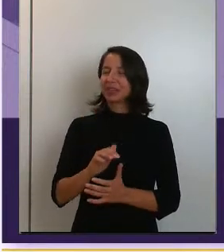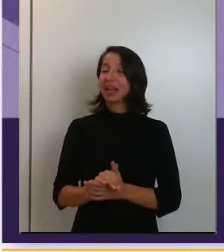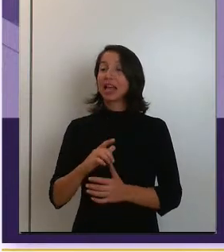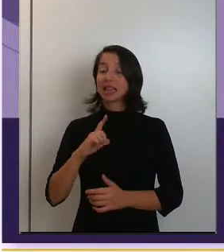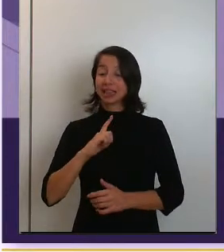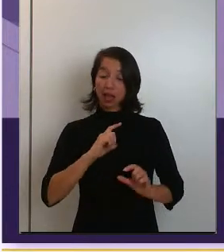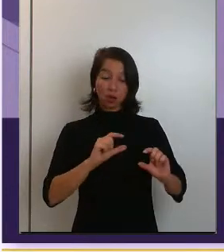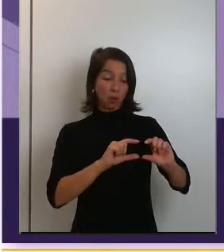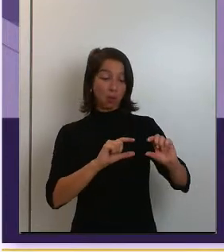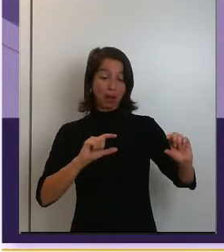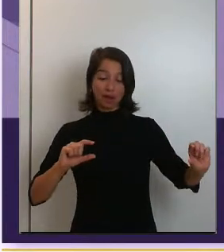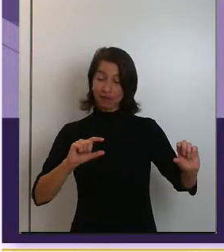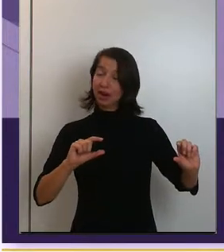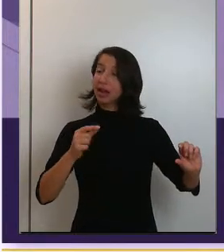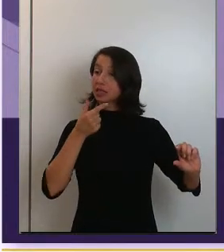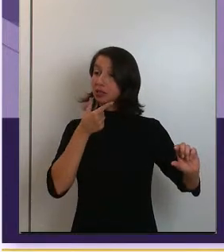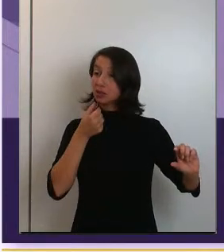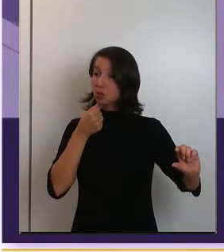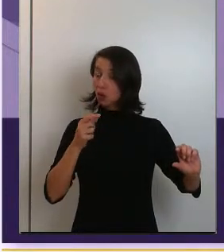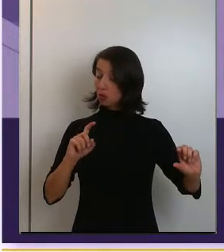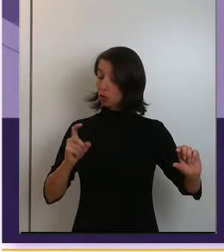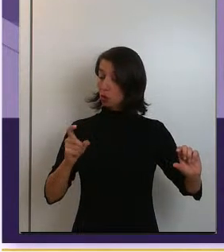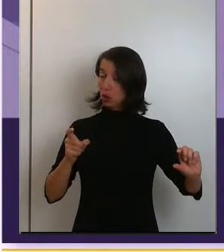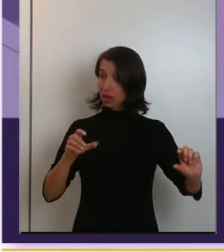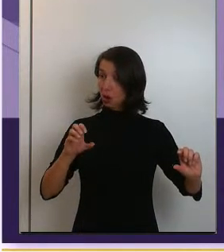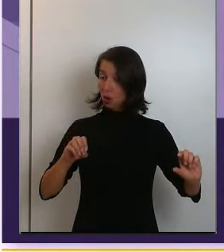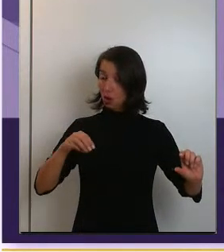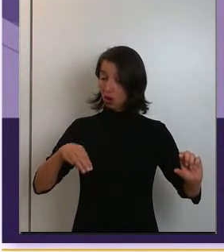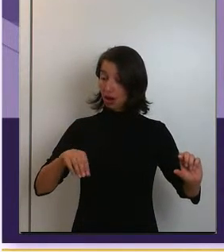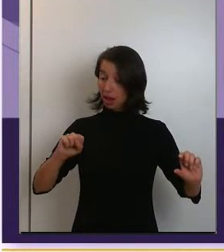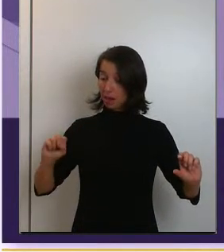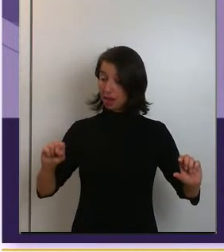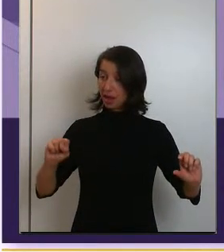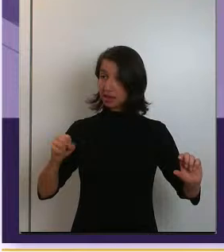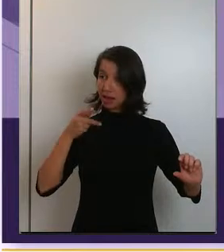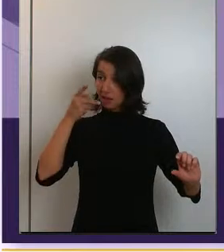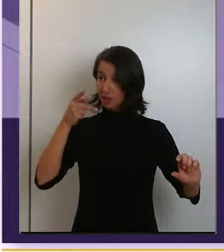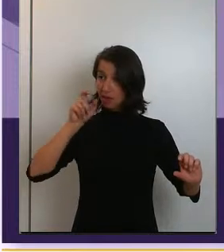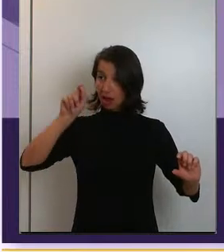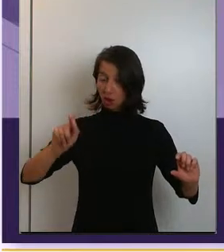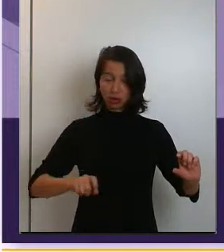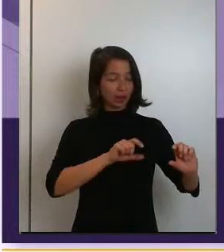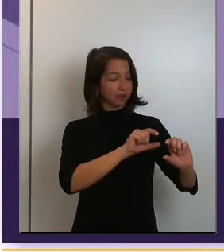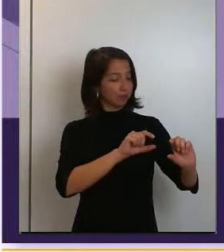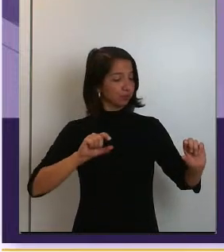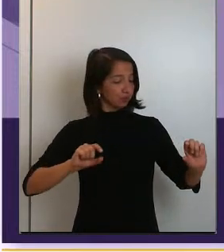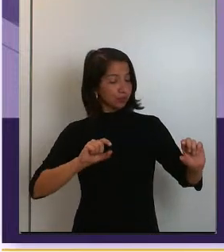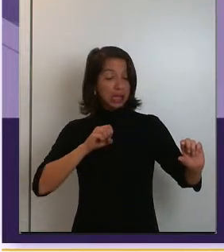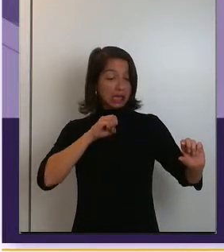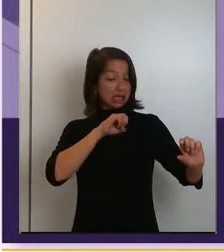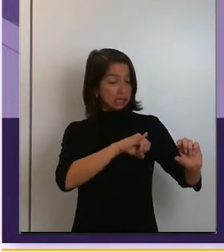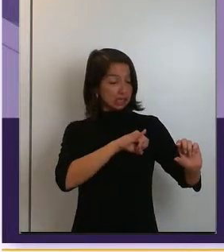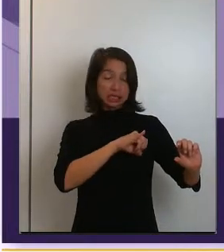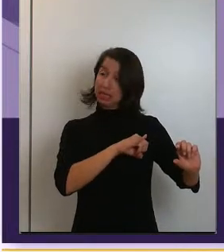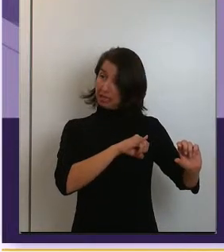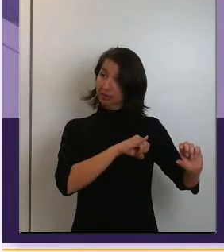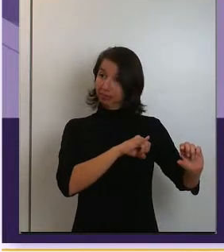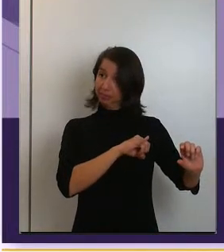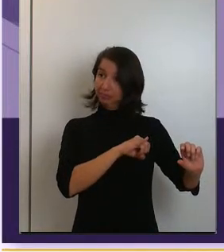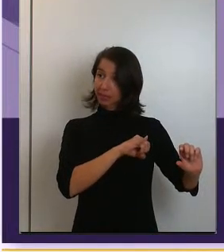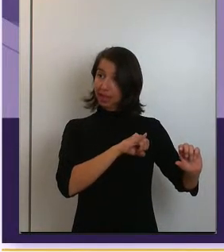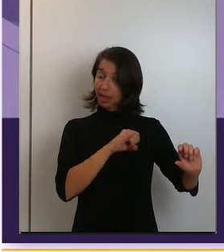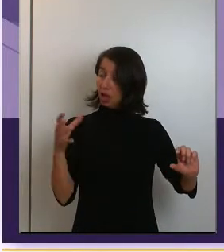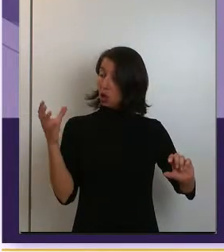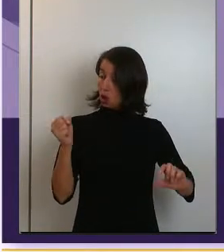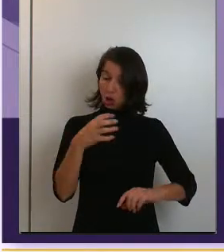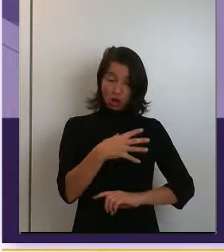de um coordenador de nutrição da OMS, que fala assim, que se o aleitamento materno fosse uma invenção, que alguém inventasse